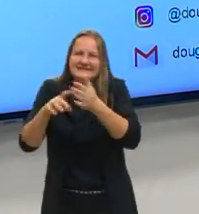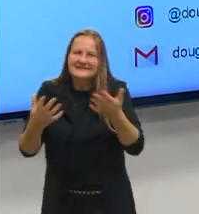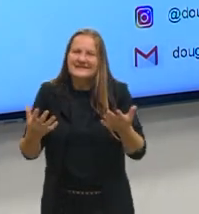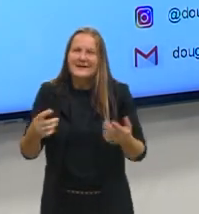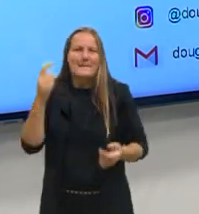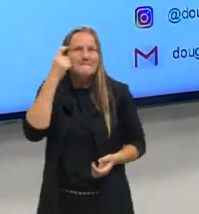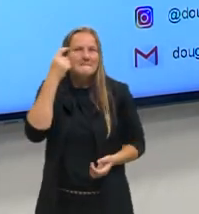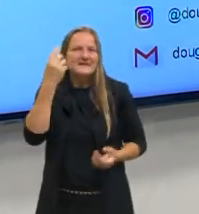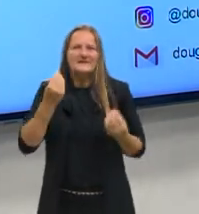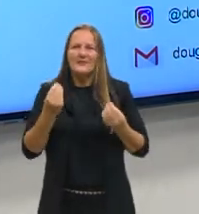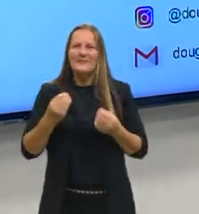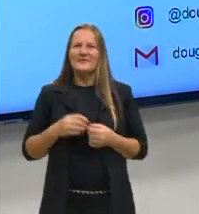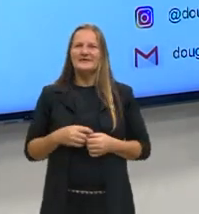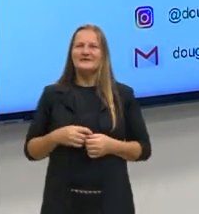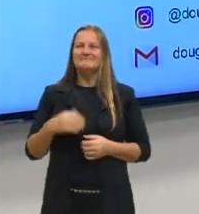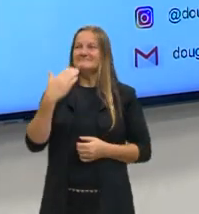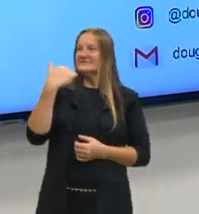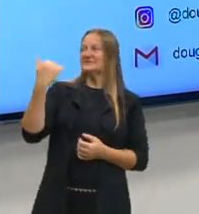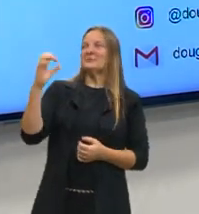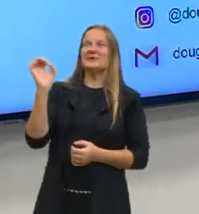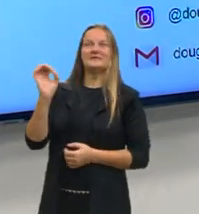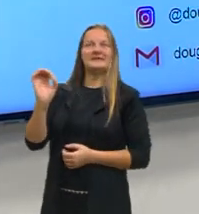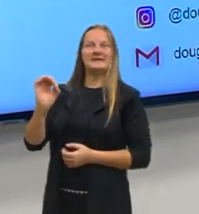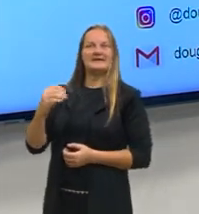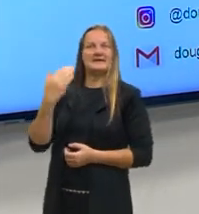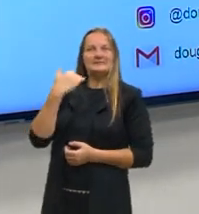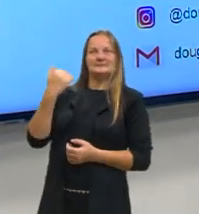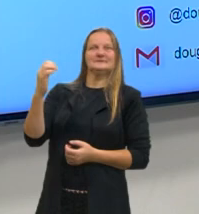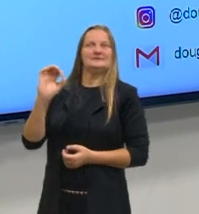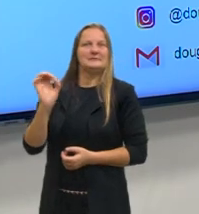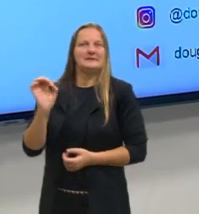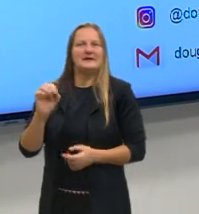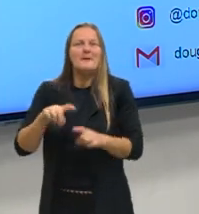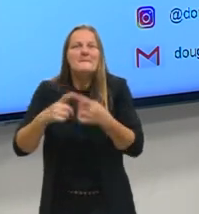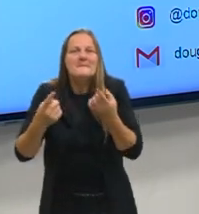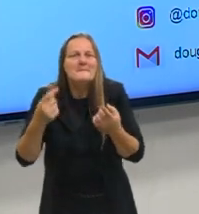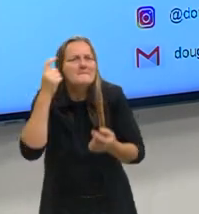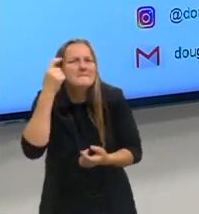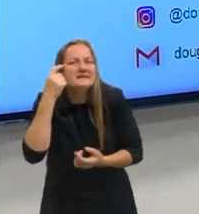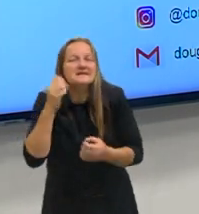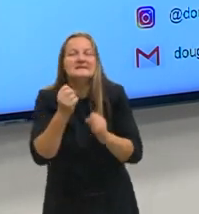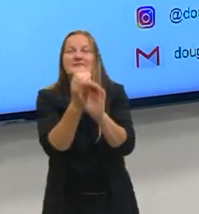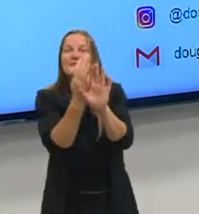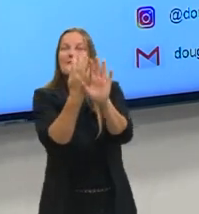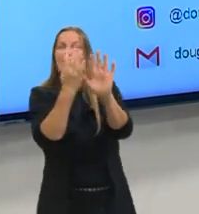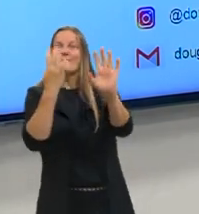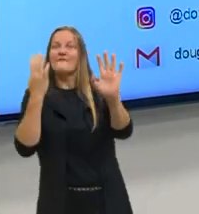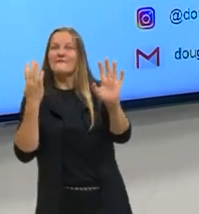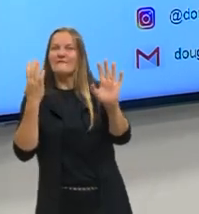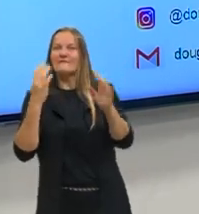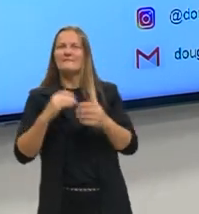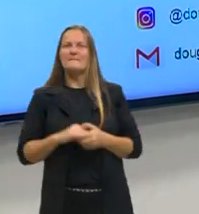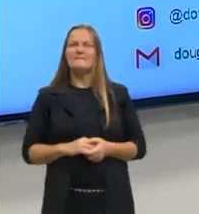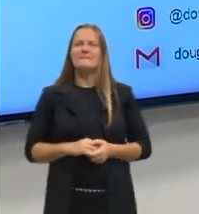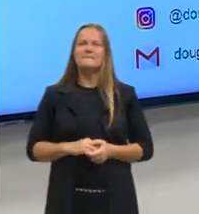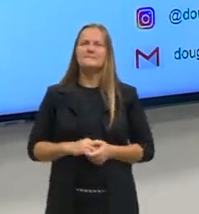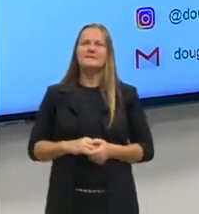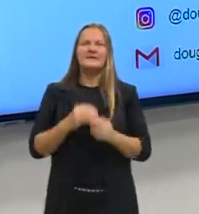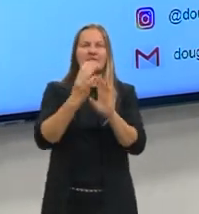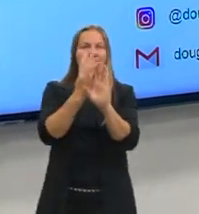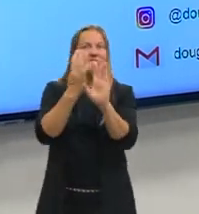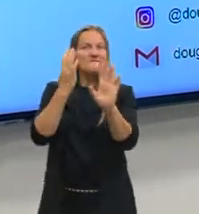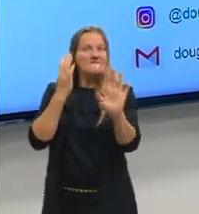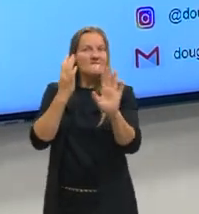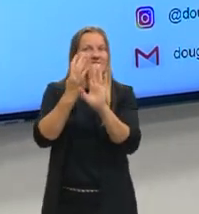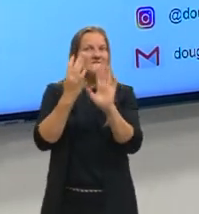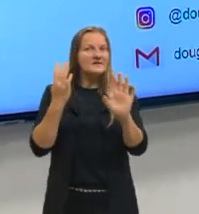pensa o seguinte a não fui chamado não consegui né Mas penso como se fosse uma fila tá a gurizada vocês estão